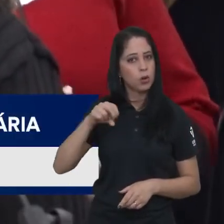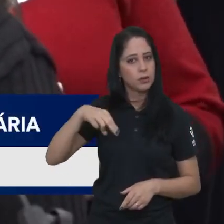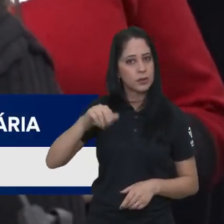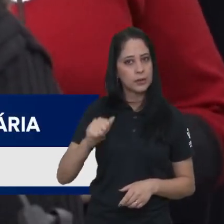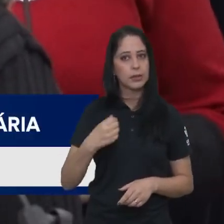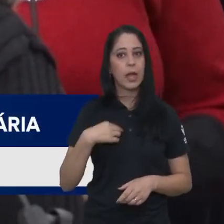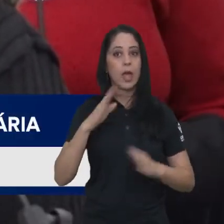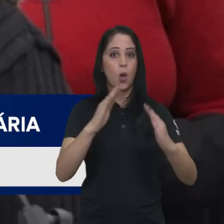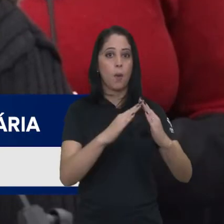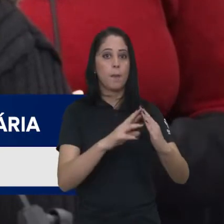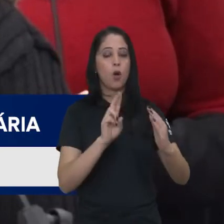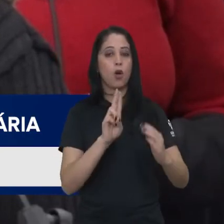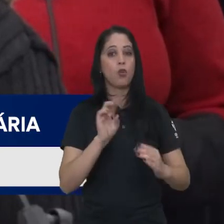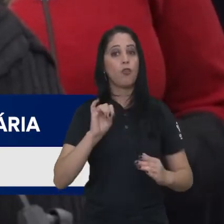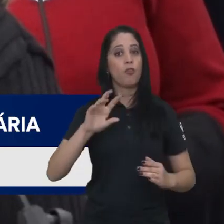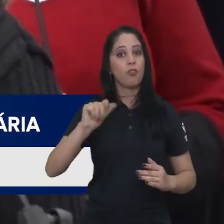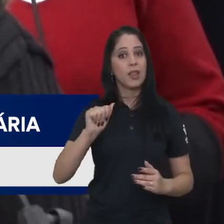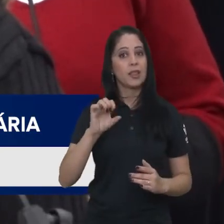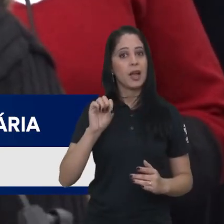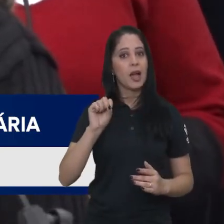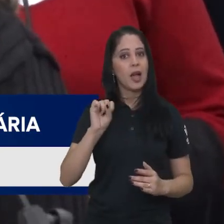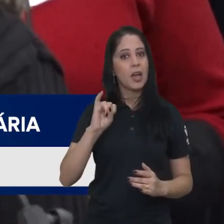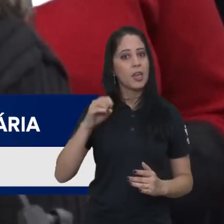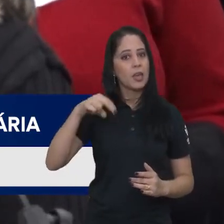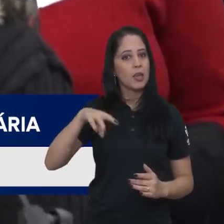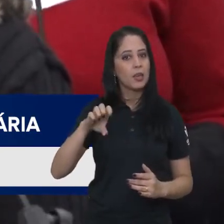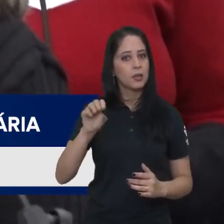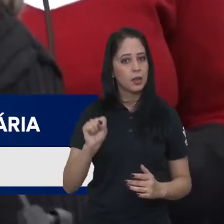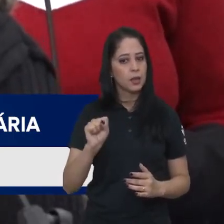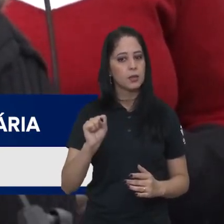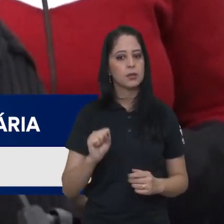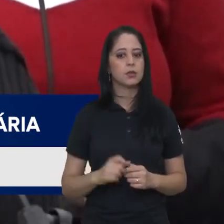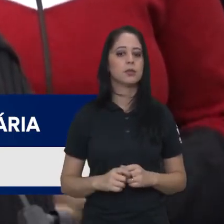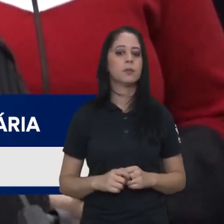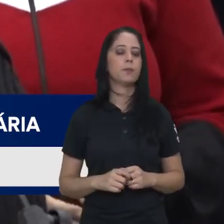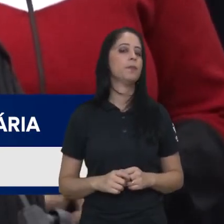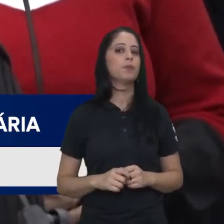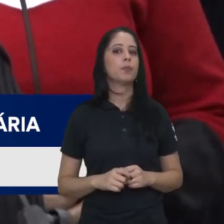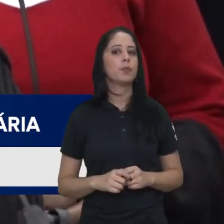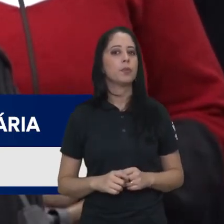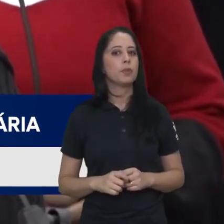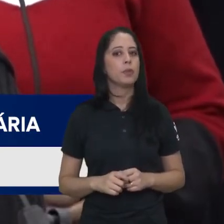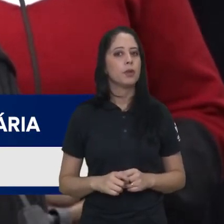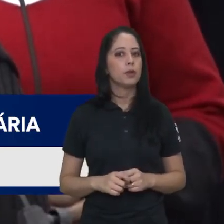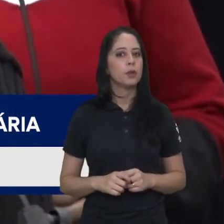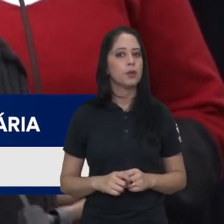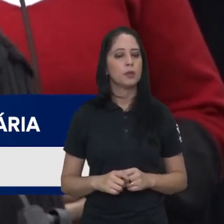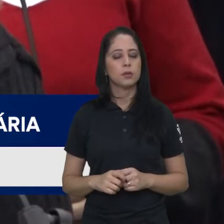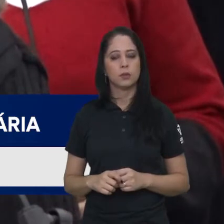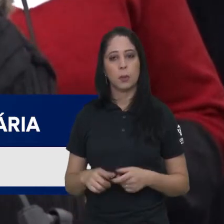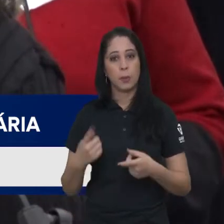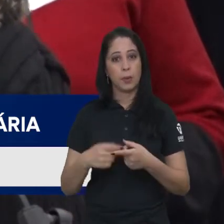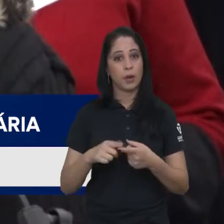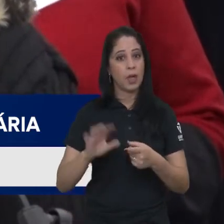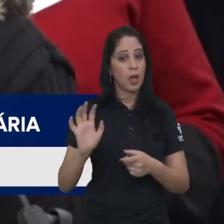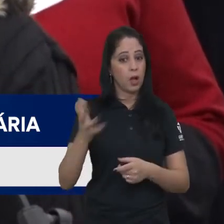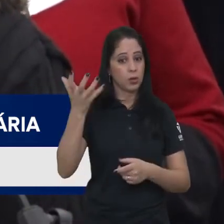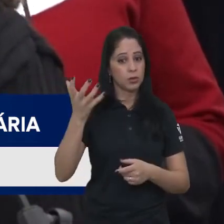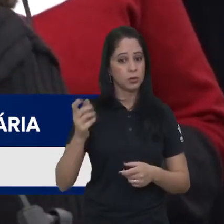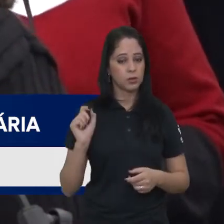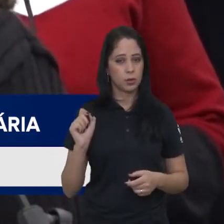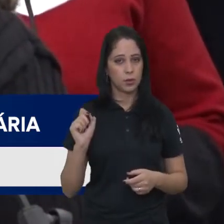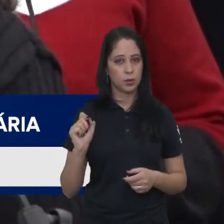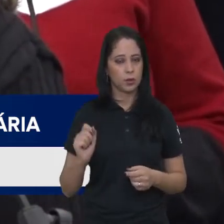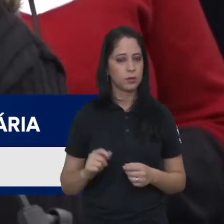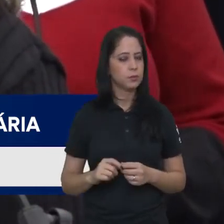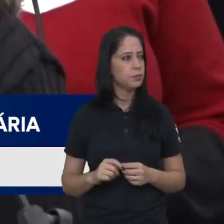moro na Vila Santa Helena. Doutor Jair, eu queria saber a respeito de alguns núcleos que a gente tem que vieram após o marco temporal, que é